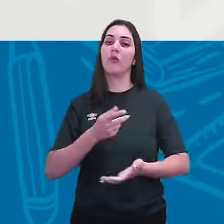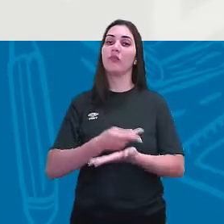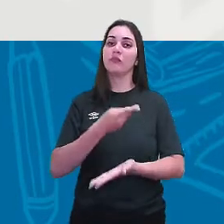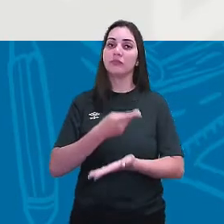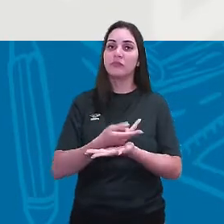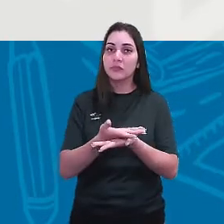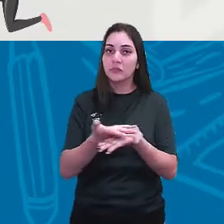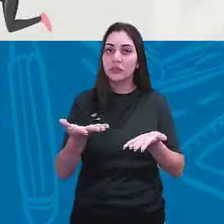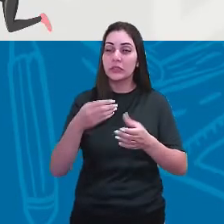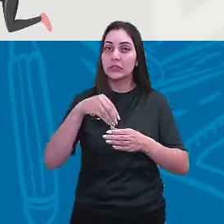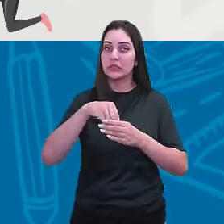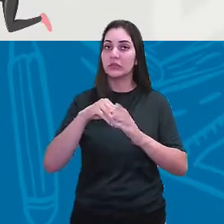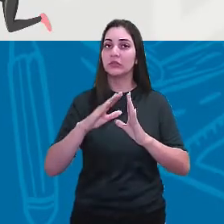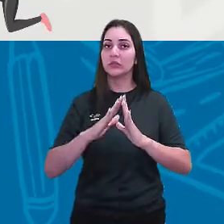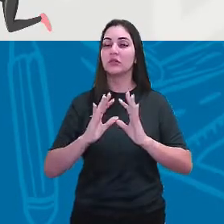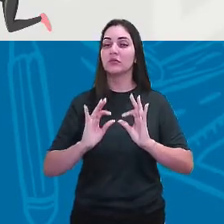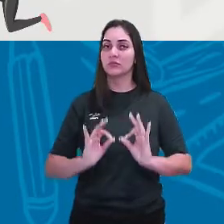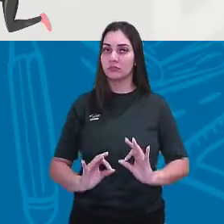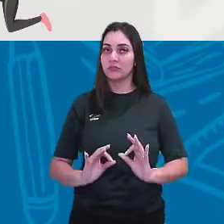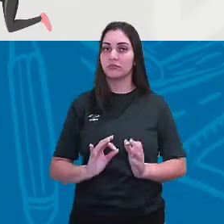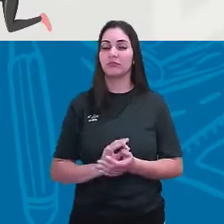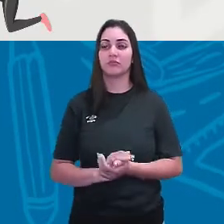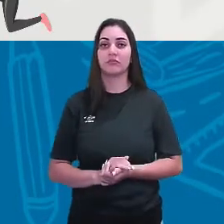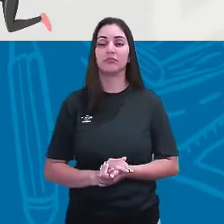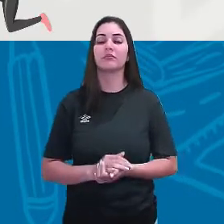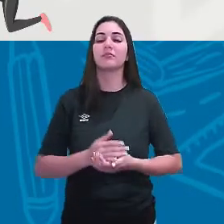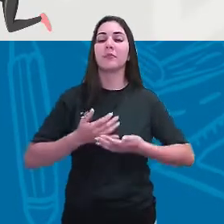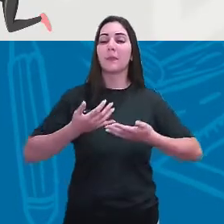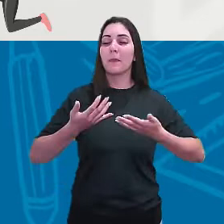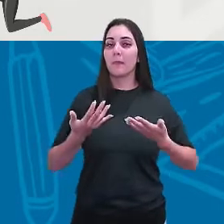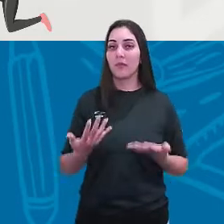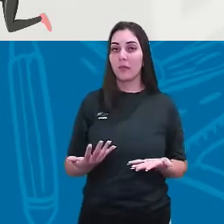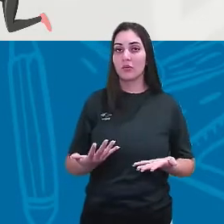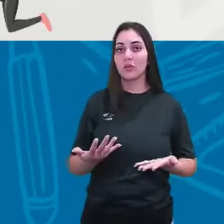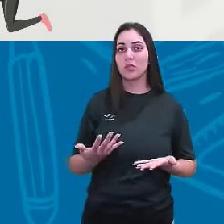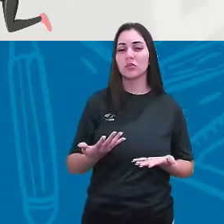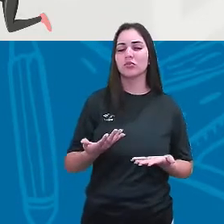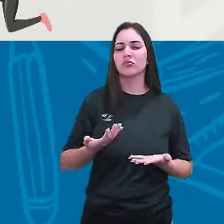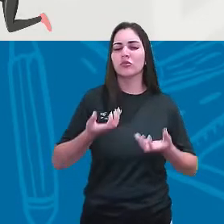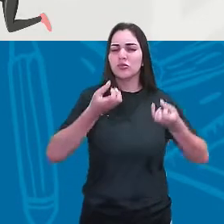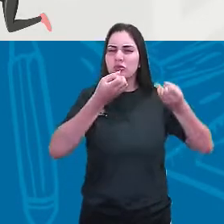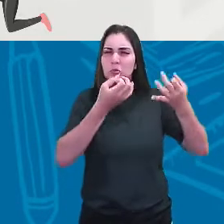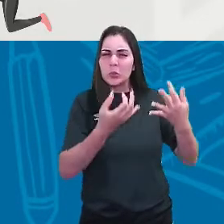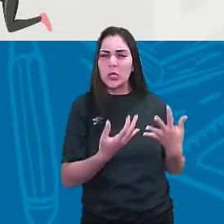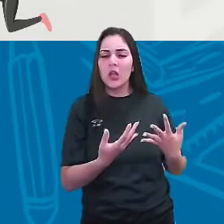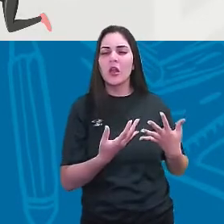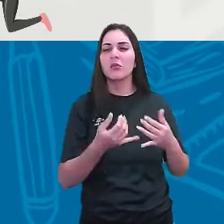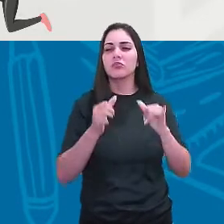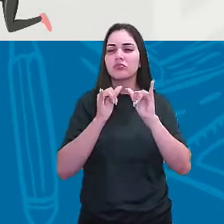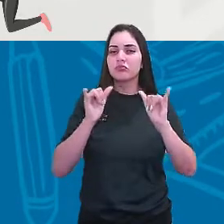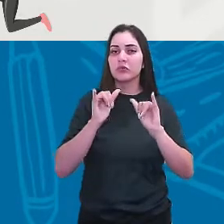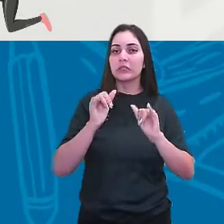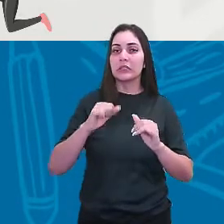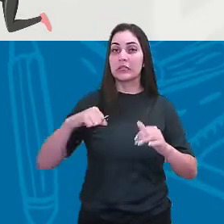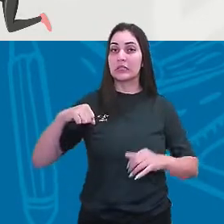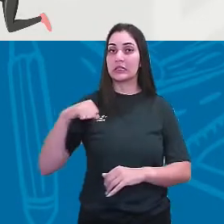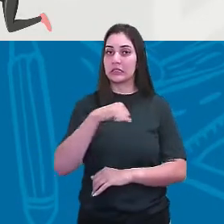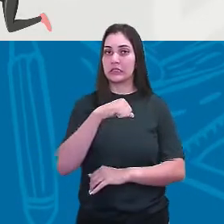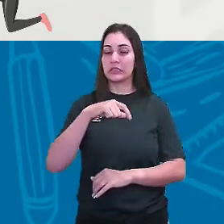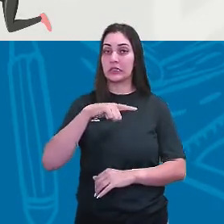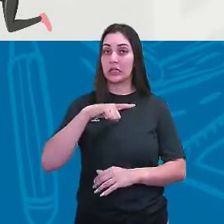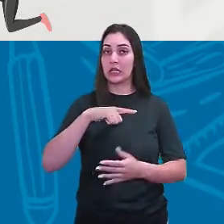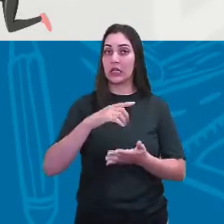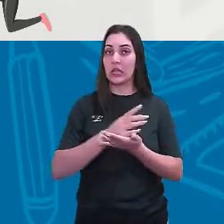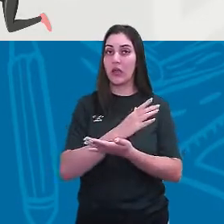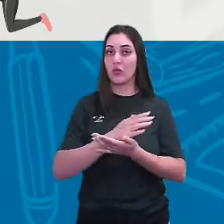com você em casa, tá certo? Porém, né, quando a gente fala de acidentes, existem alguns acidentes